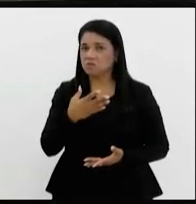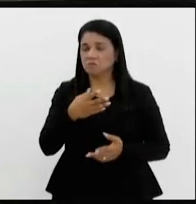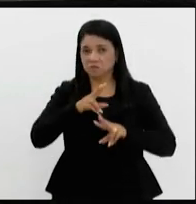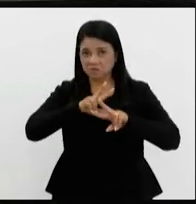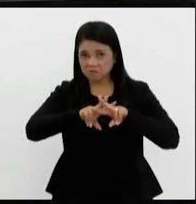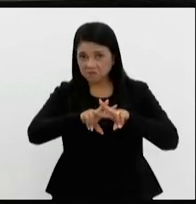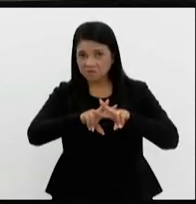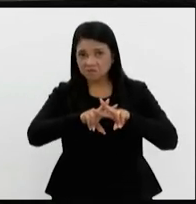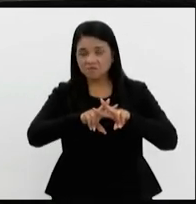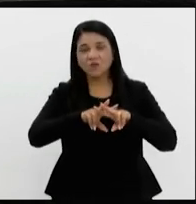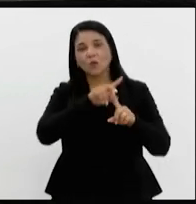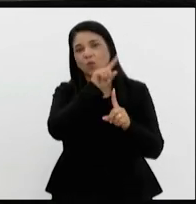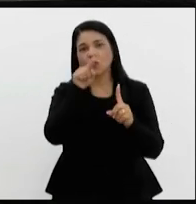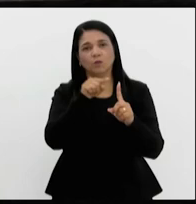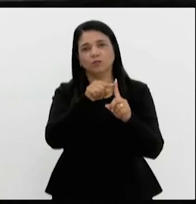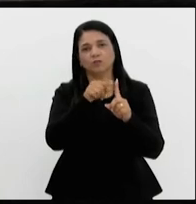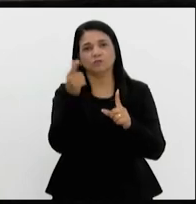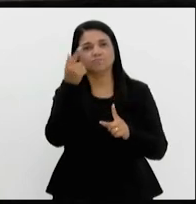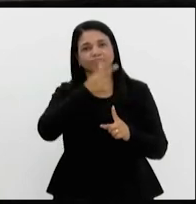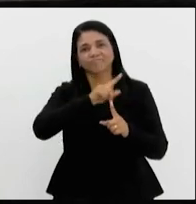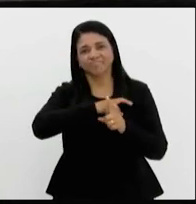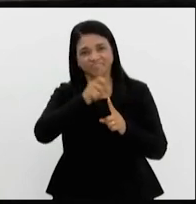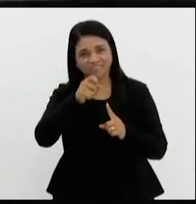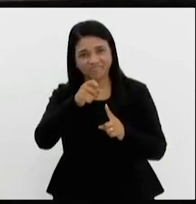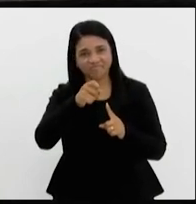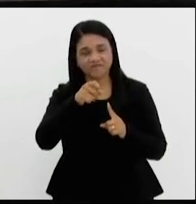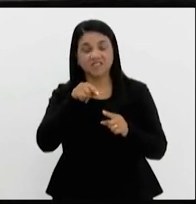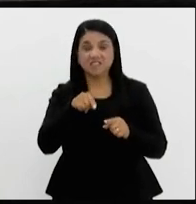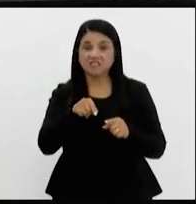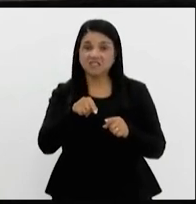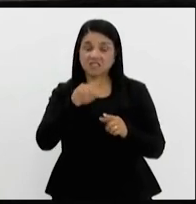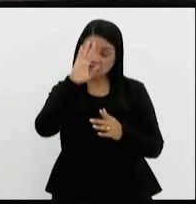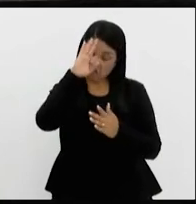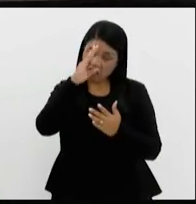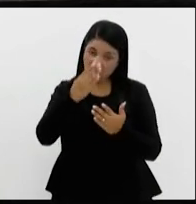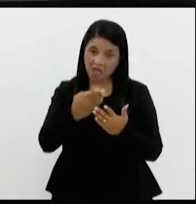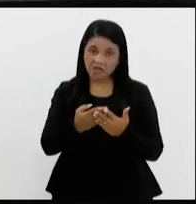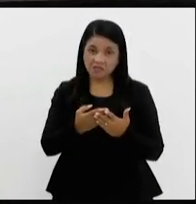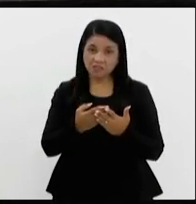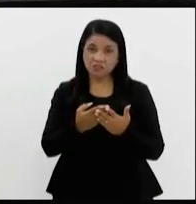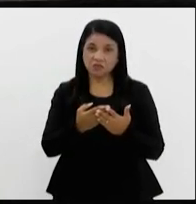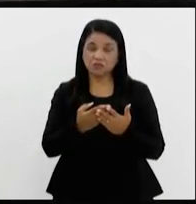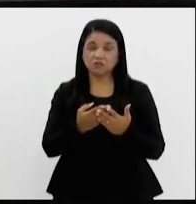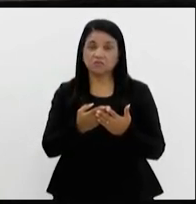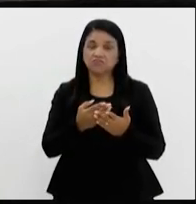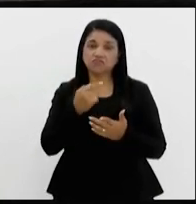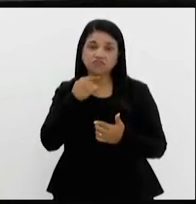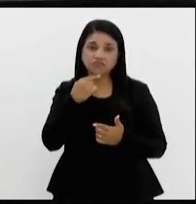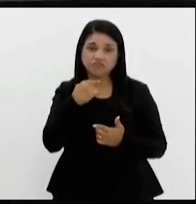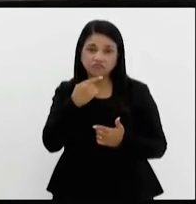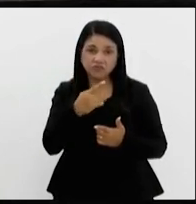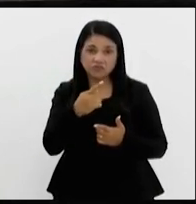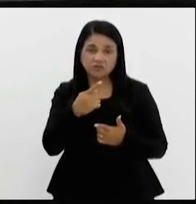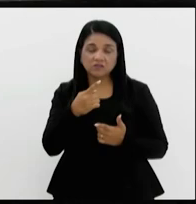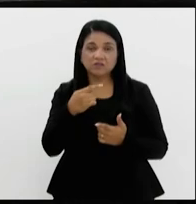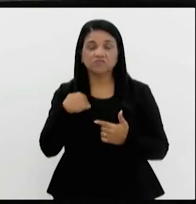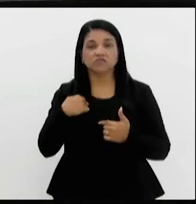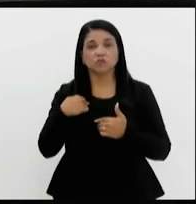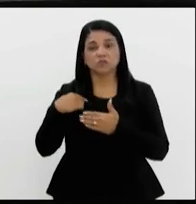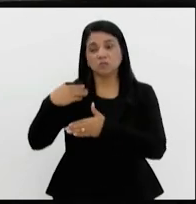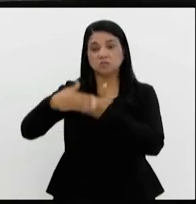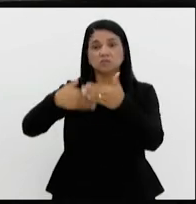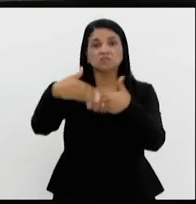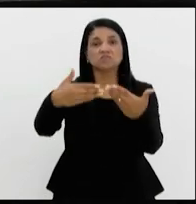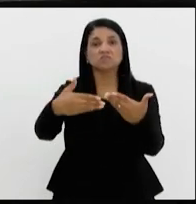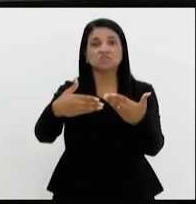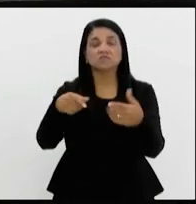seus objetivos. Se ela é inútil, como creio, não penseis em fazer carreira à custa da cabeça dos